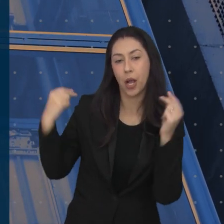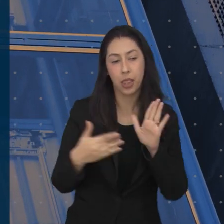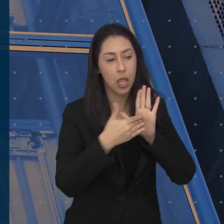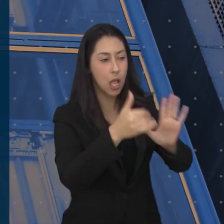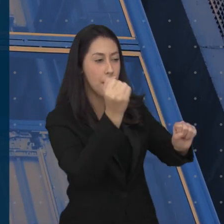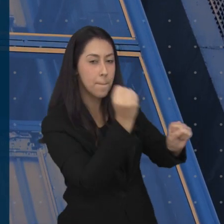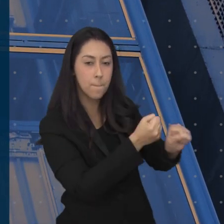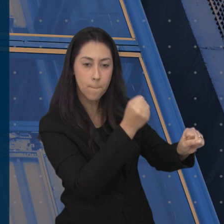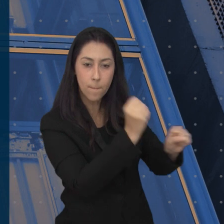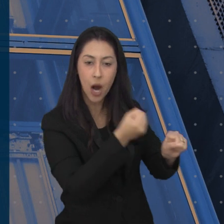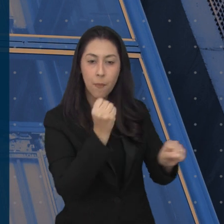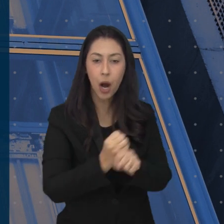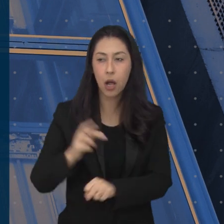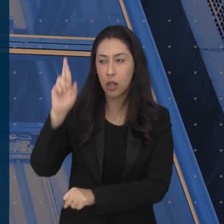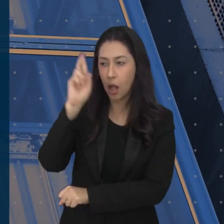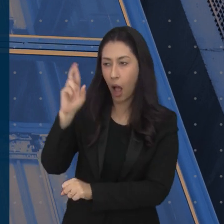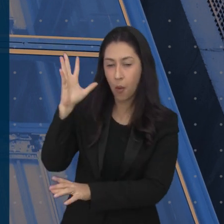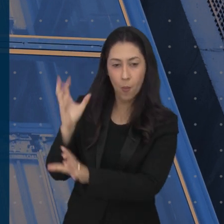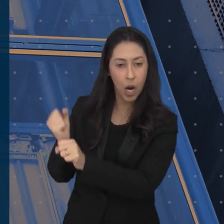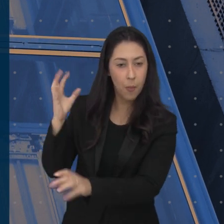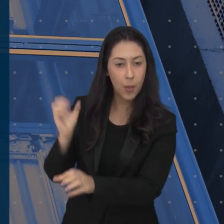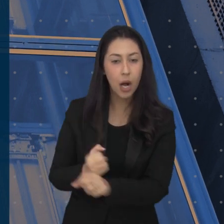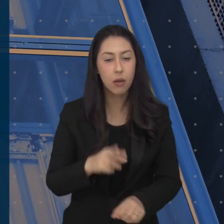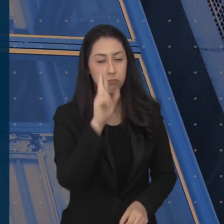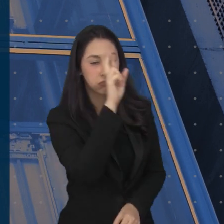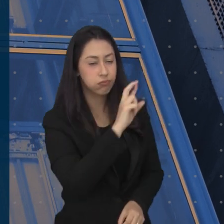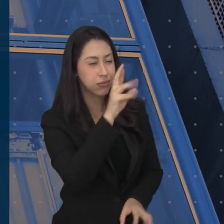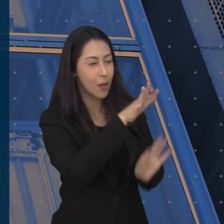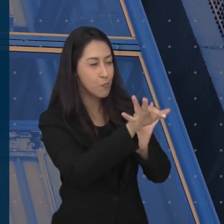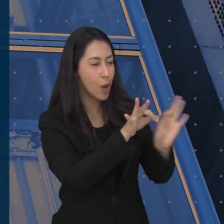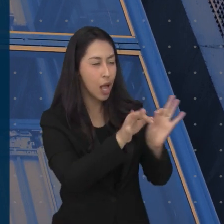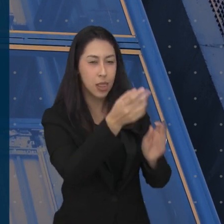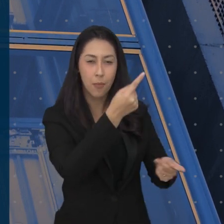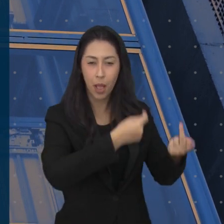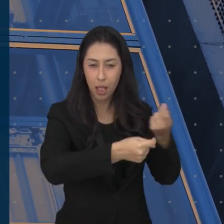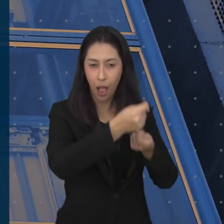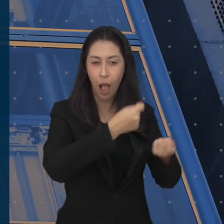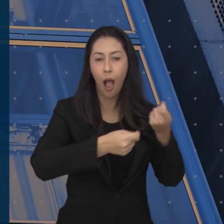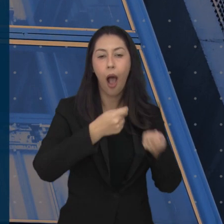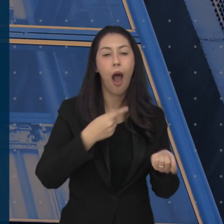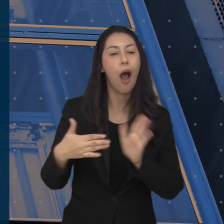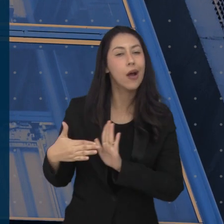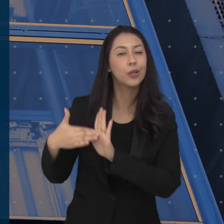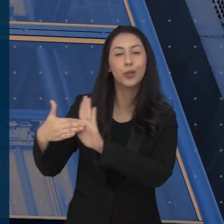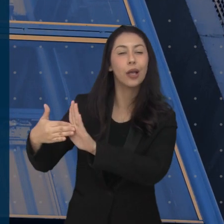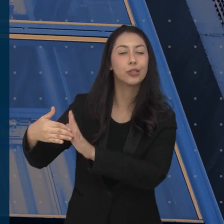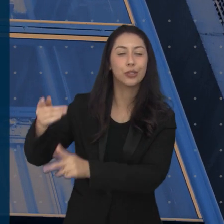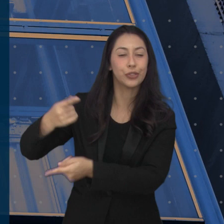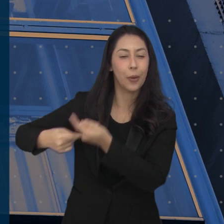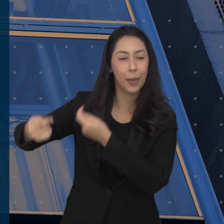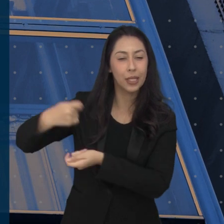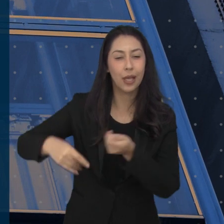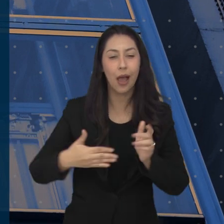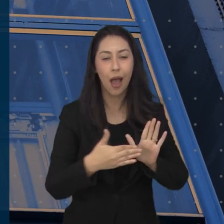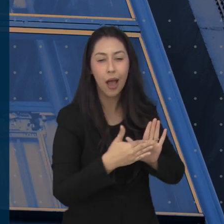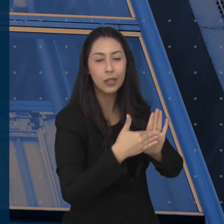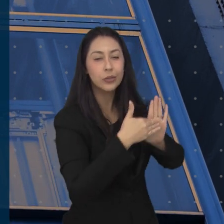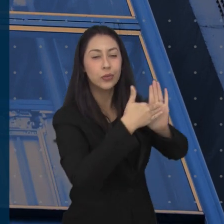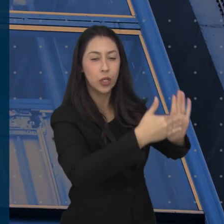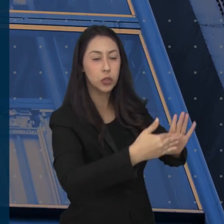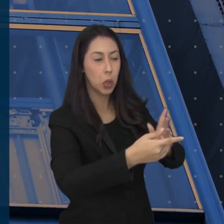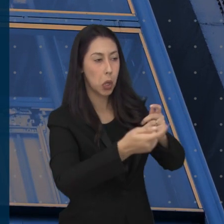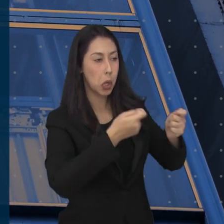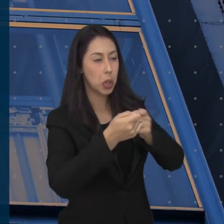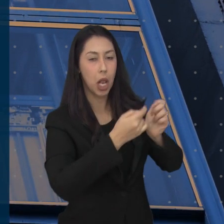motorista, ajudante de obras, analista contábil, analista de planejamento financeiro, assistente administrativo, assistente